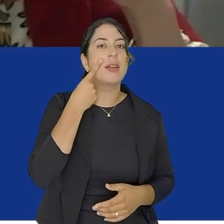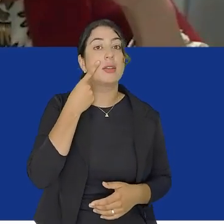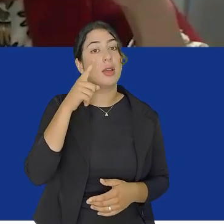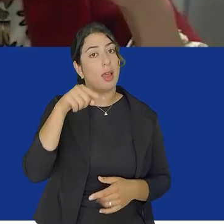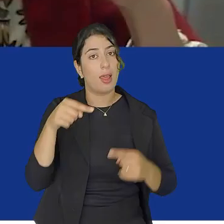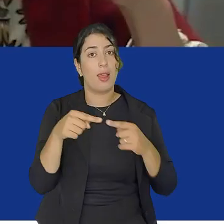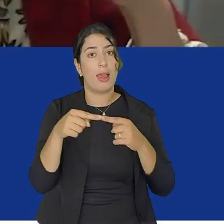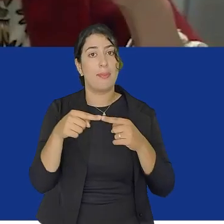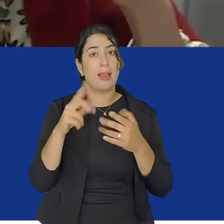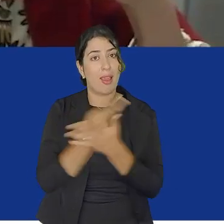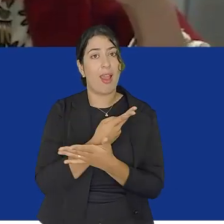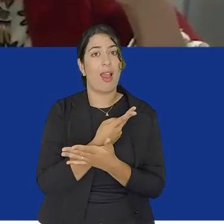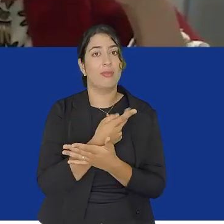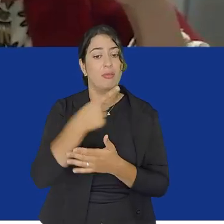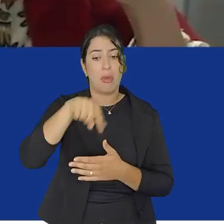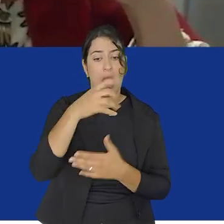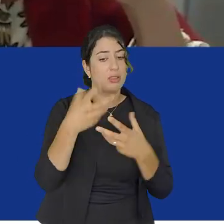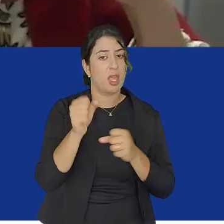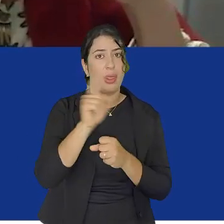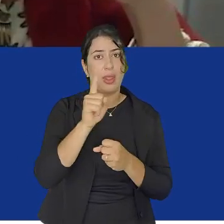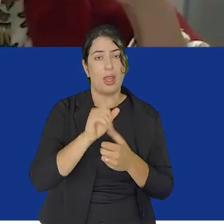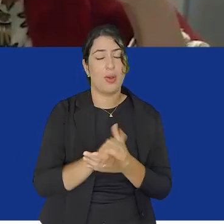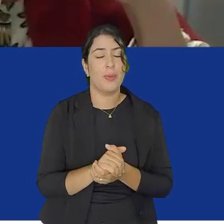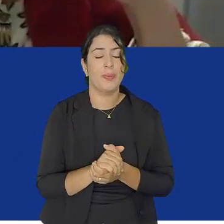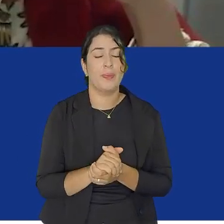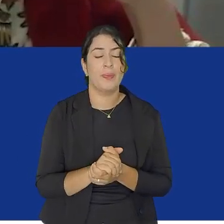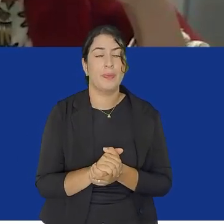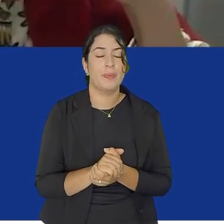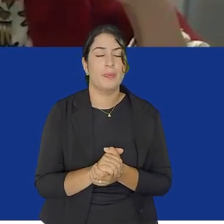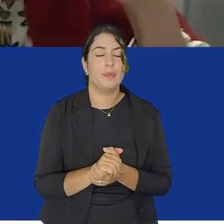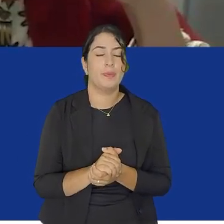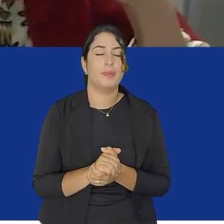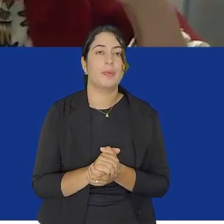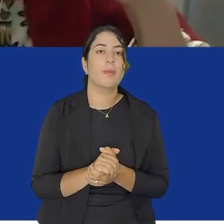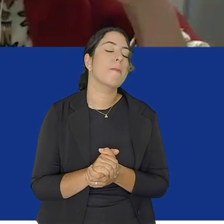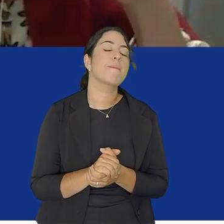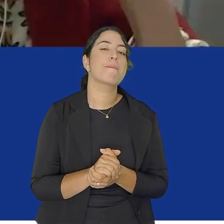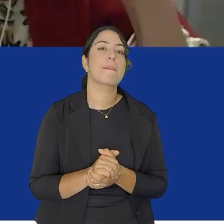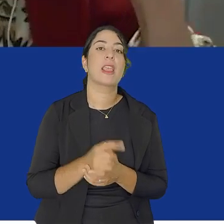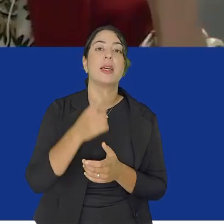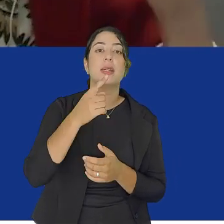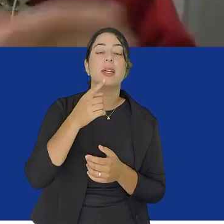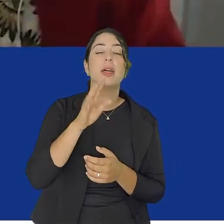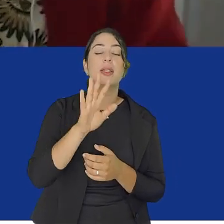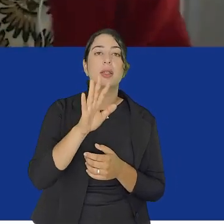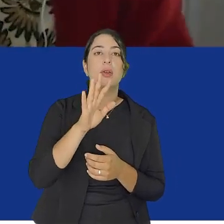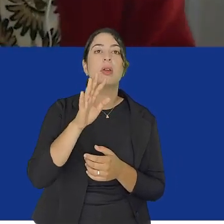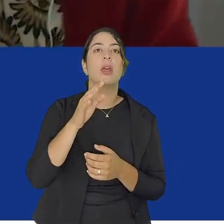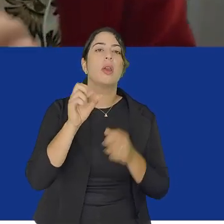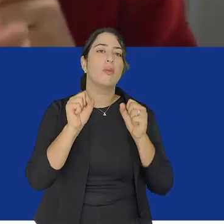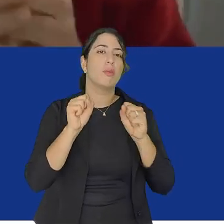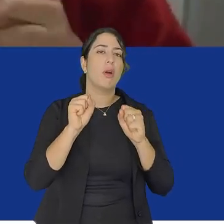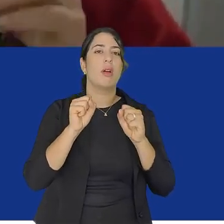ser enfrentado, não é aceito. Então, definitivamente, não adianta a gente olhar, e eu podia estar